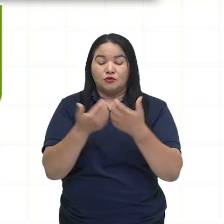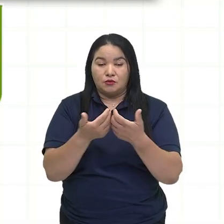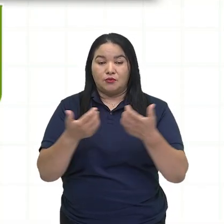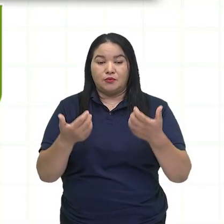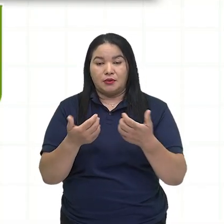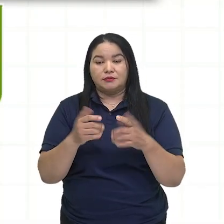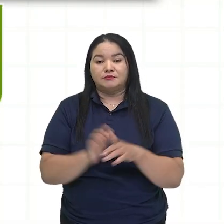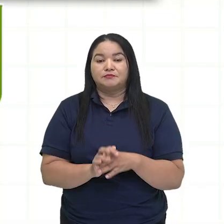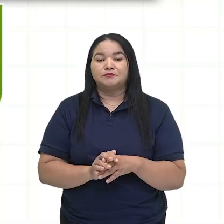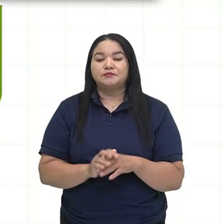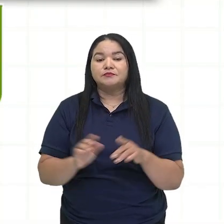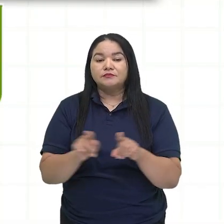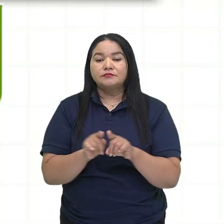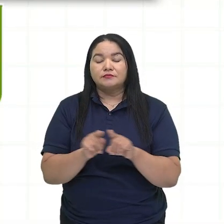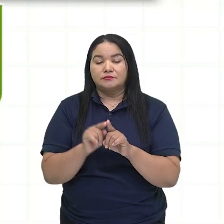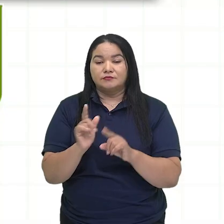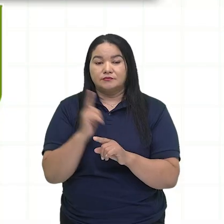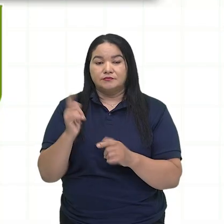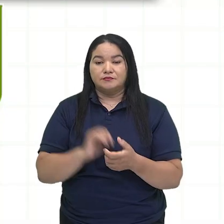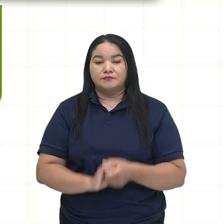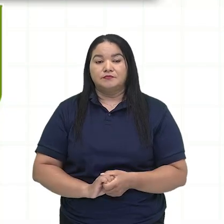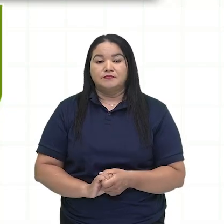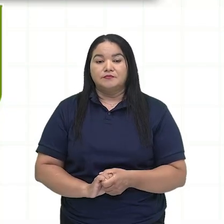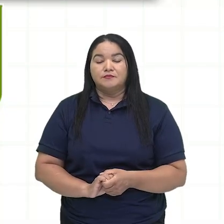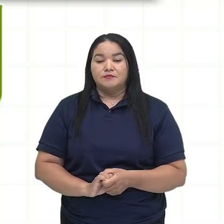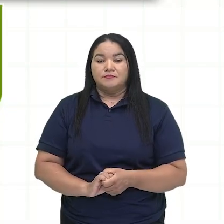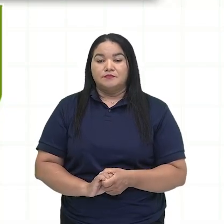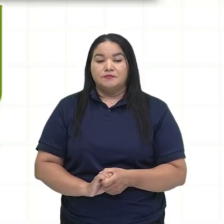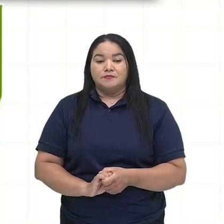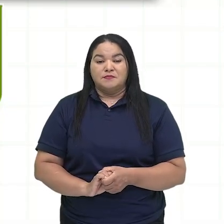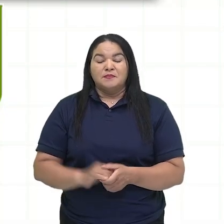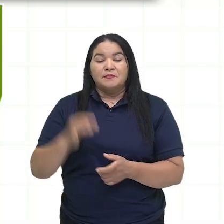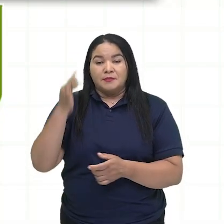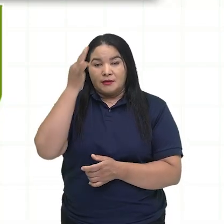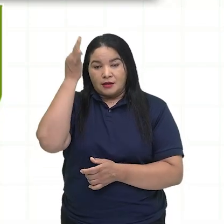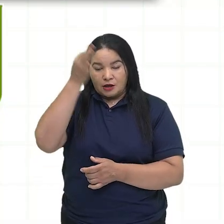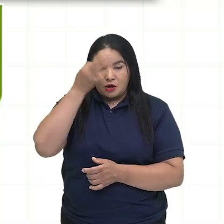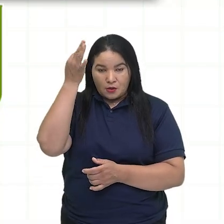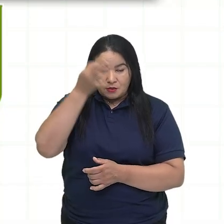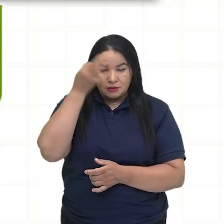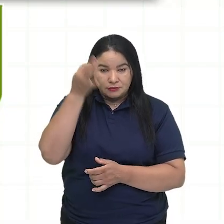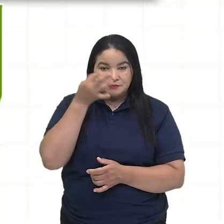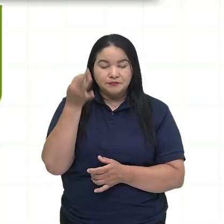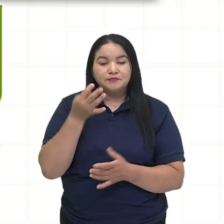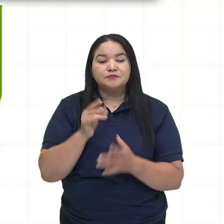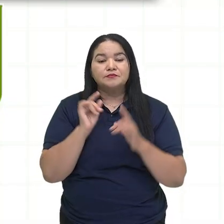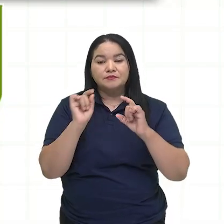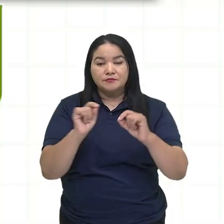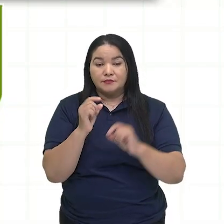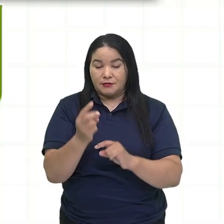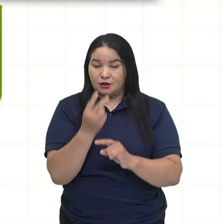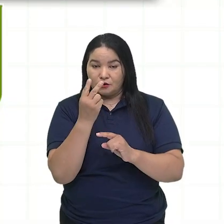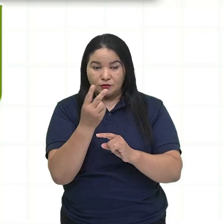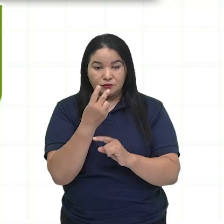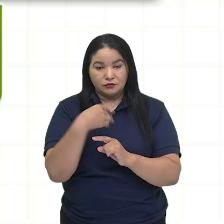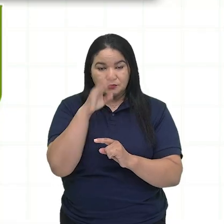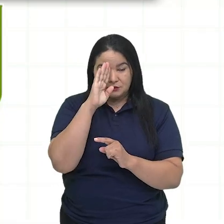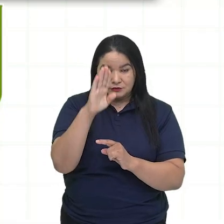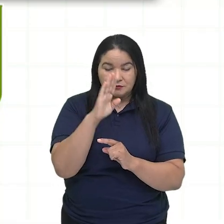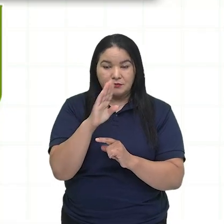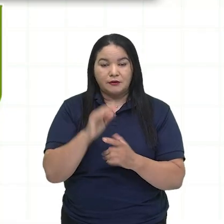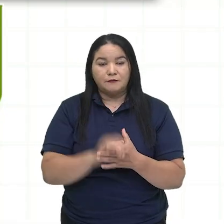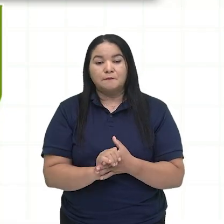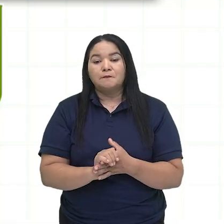E aí nós vamos passando pelas suas teorias de formação. Existem duas teorias